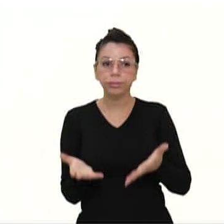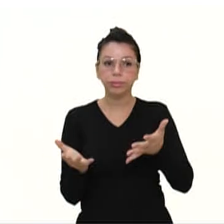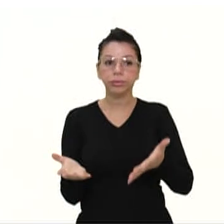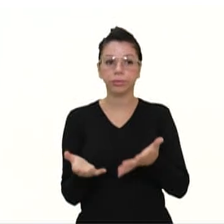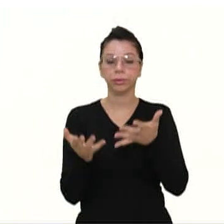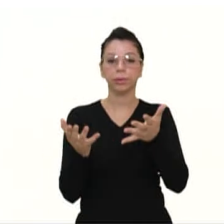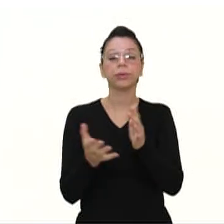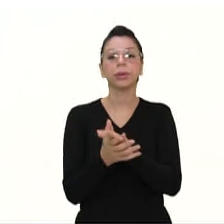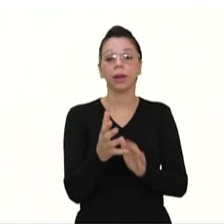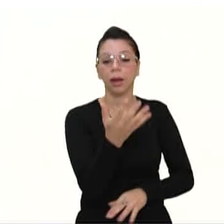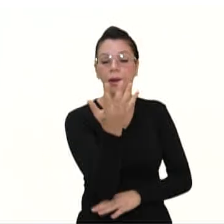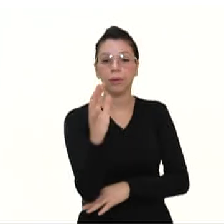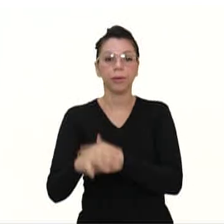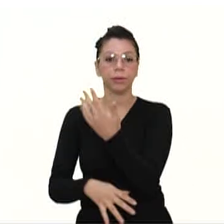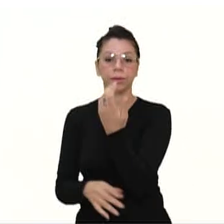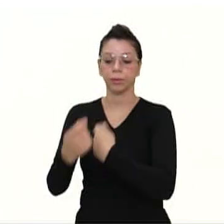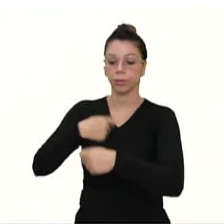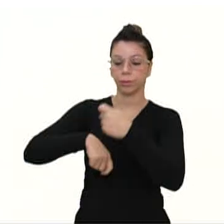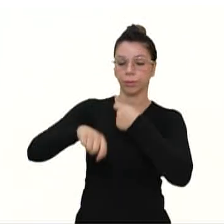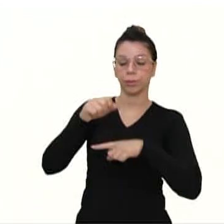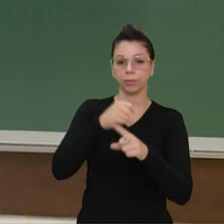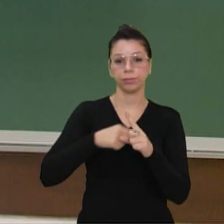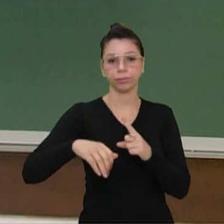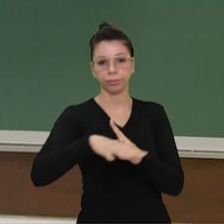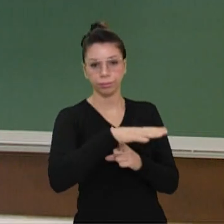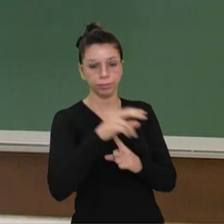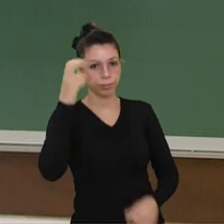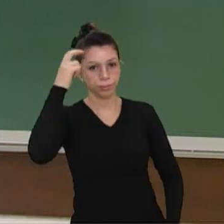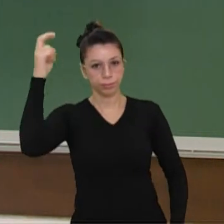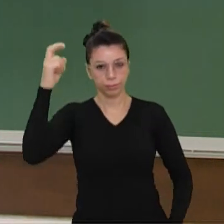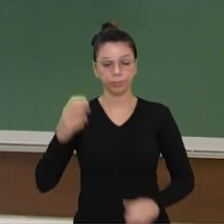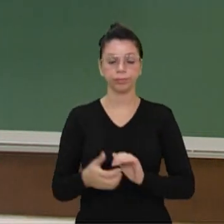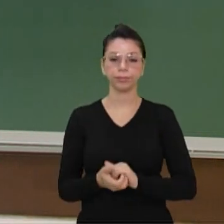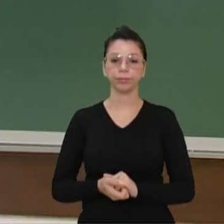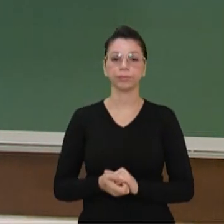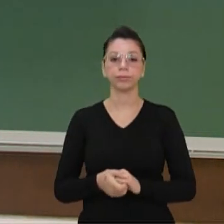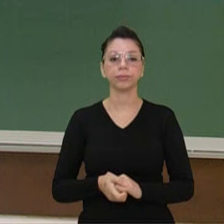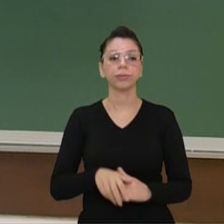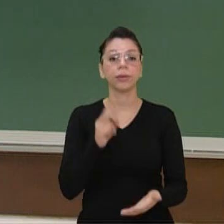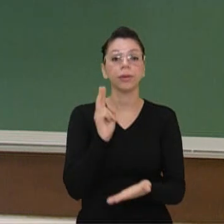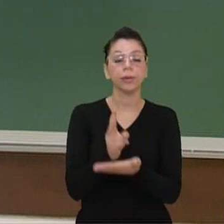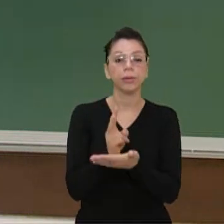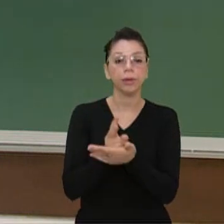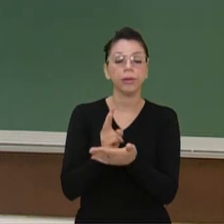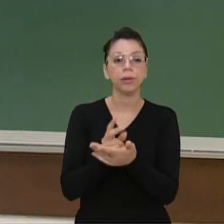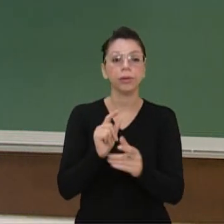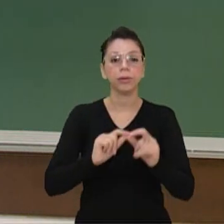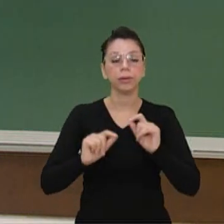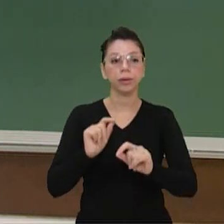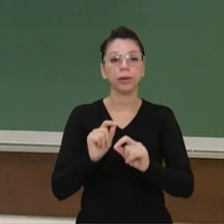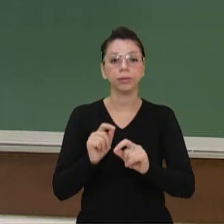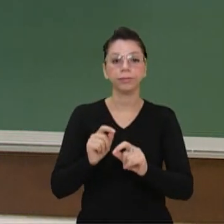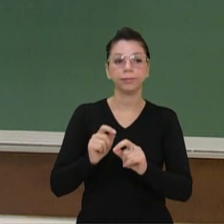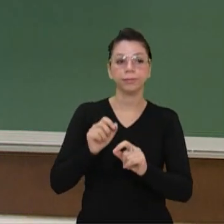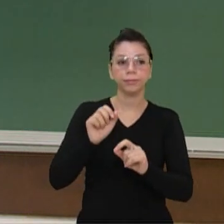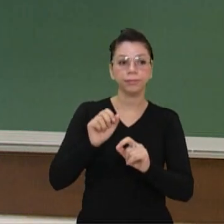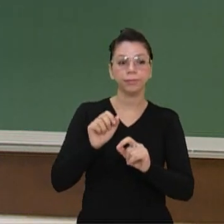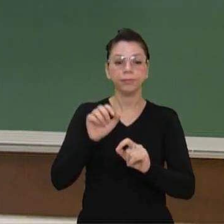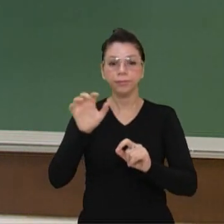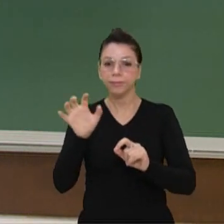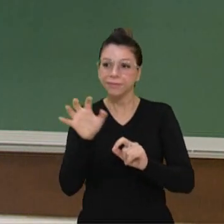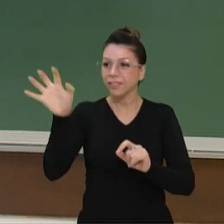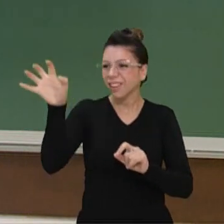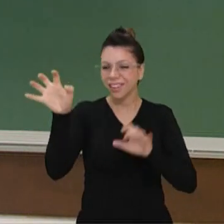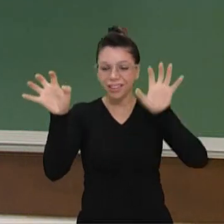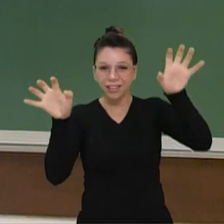sustentabilidade ambiental, econômica e sociocultural. Então, dando sequência, falamos sobre a escalada. Vimos